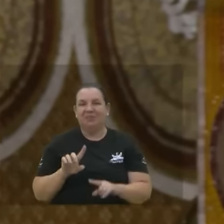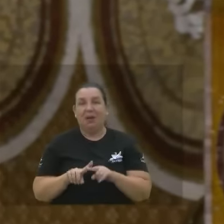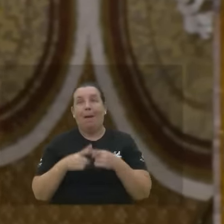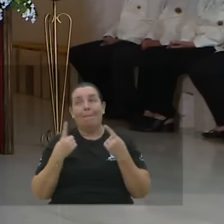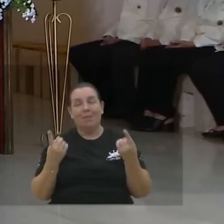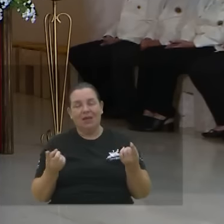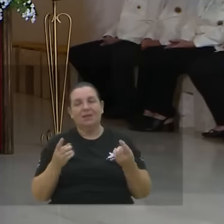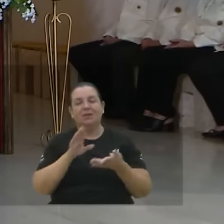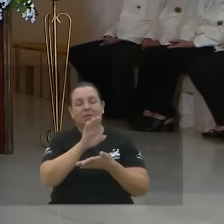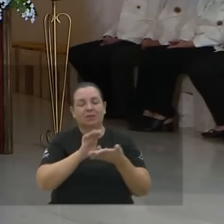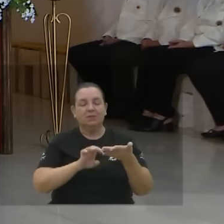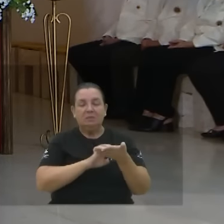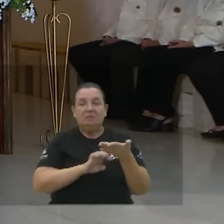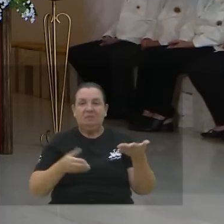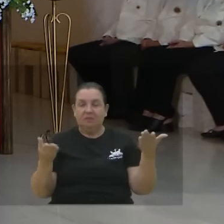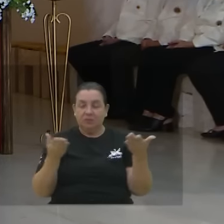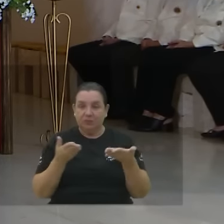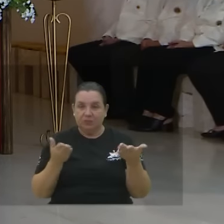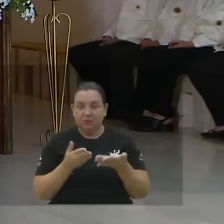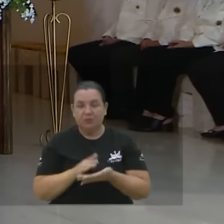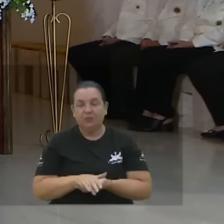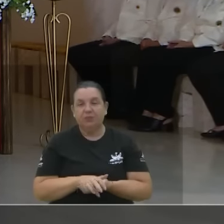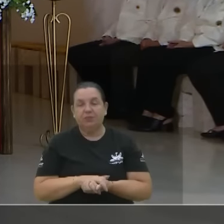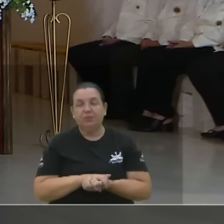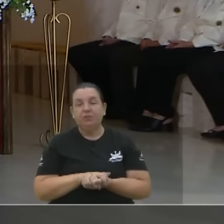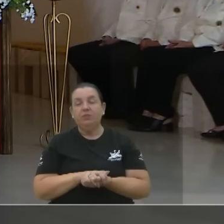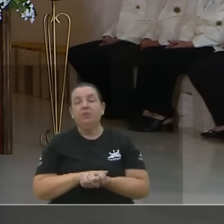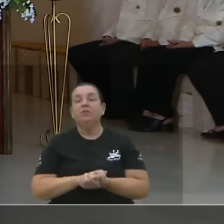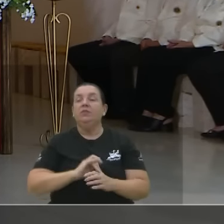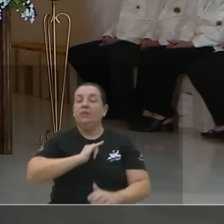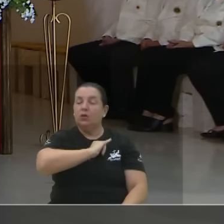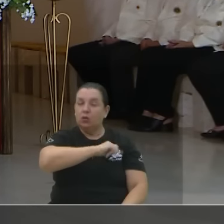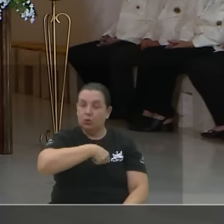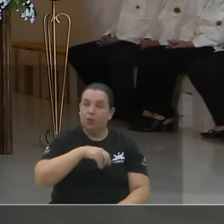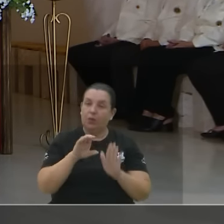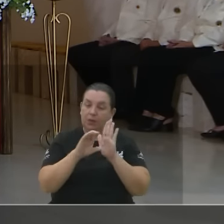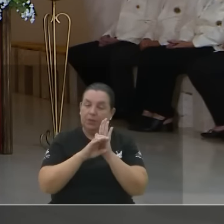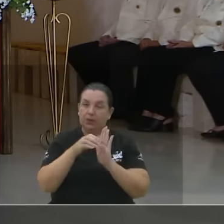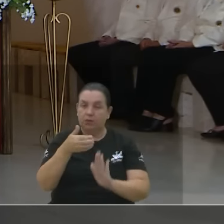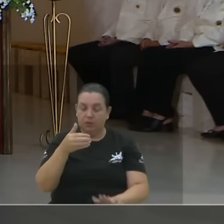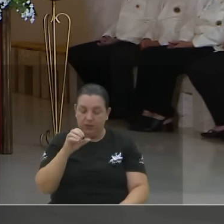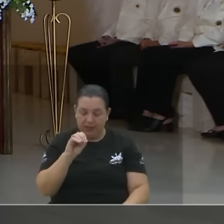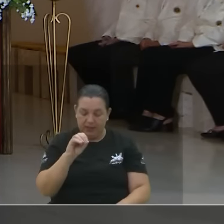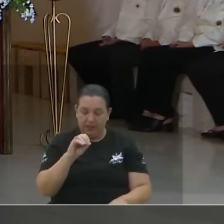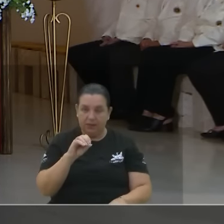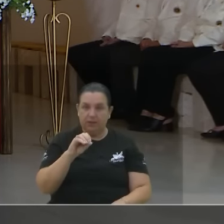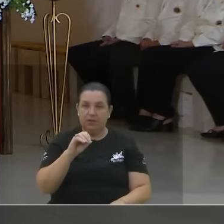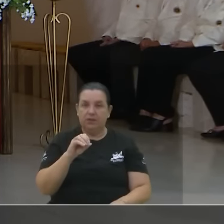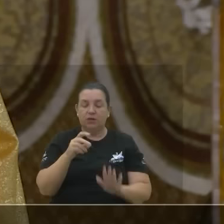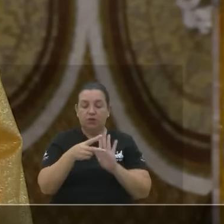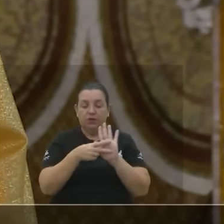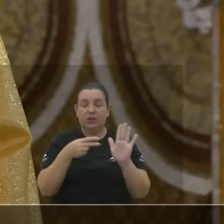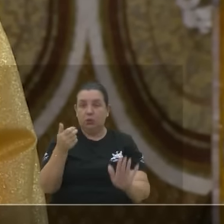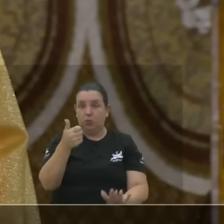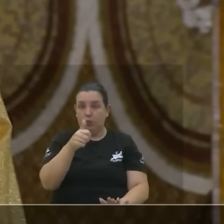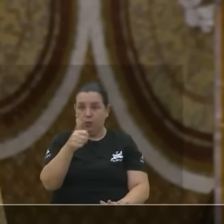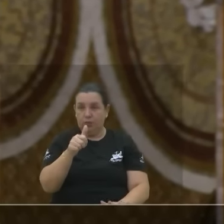o Evangelho de hoje, que é de João capítulo 10, versículo